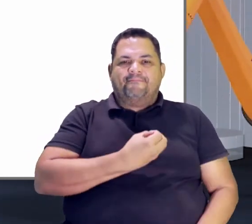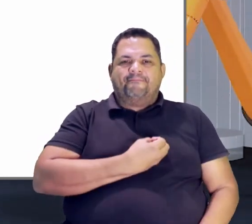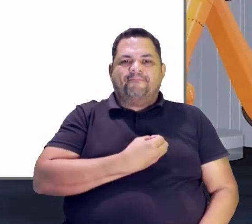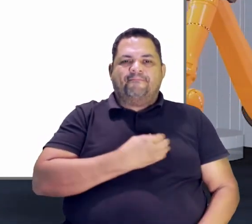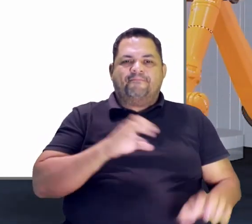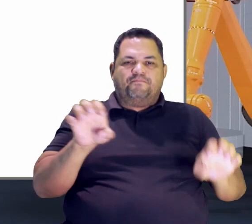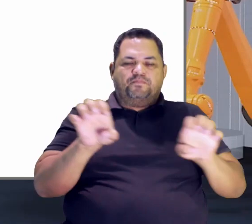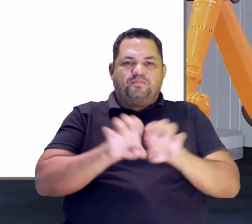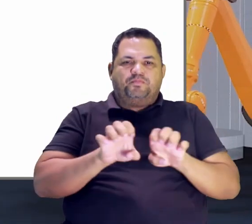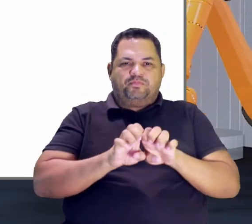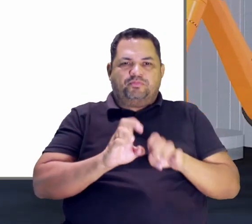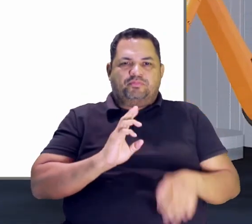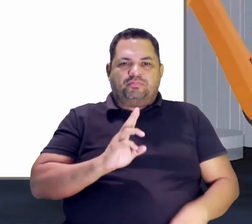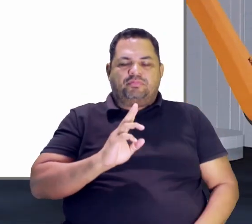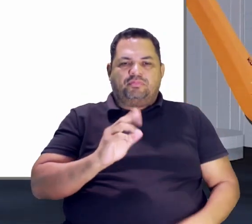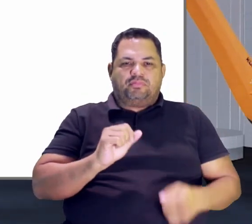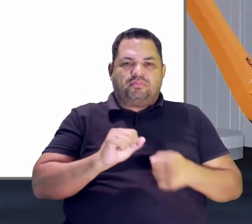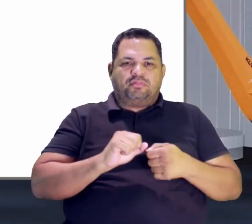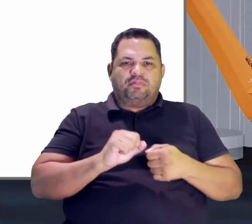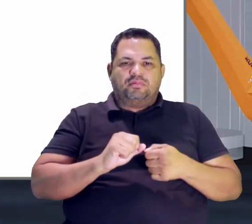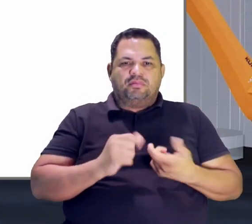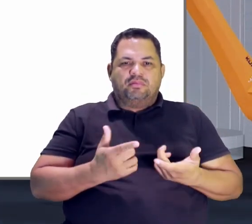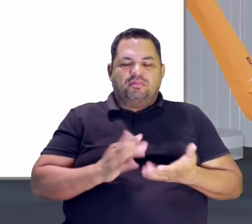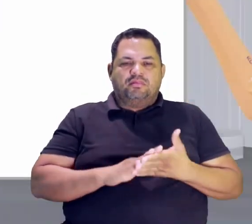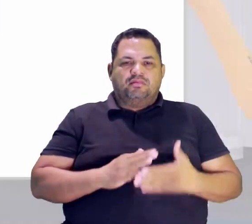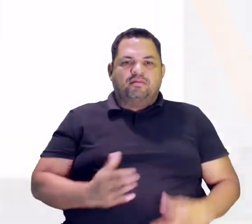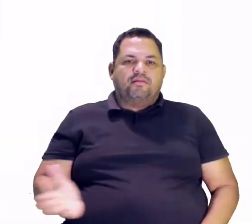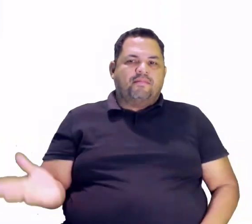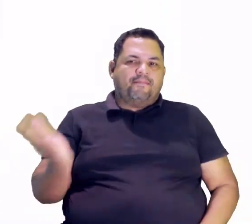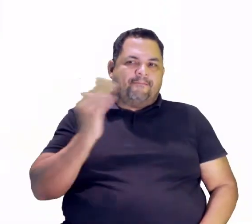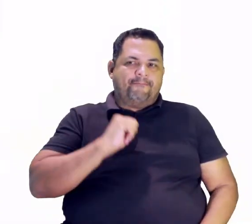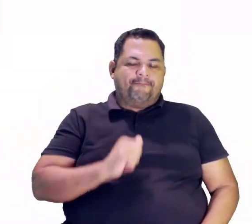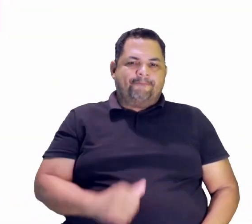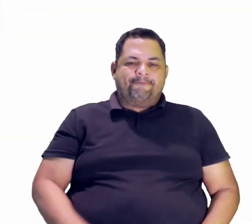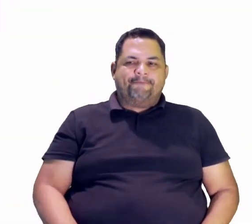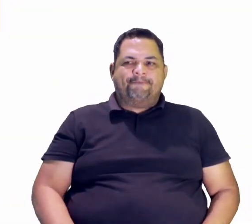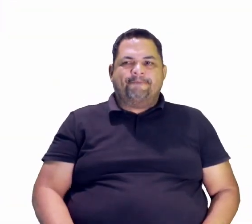a equação. Isso aqui foi feito graficamente. Vamos lá, então.